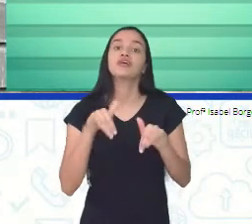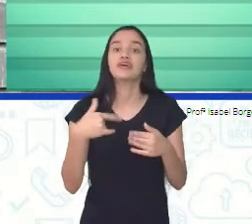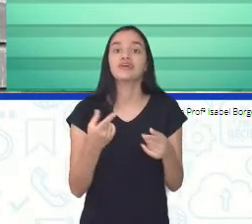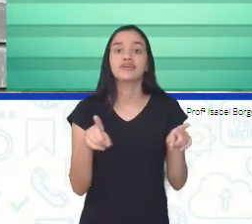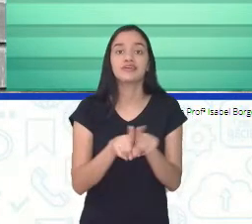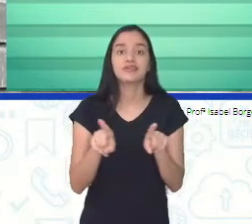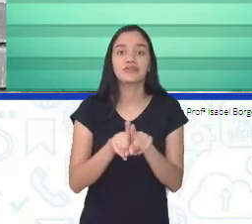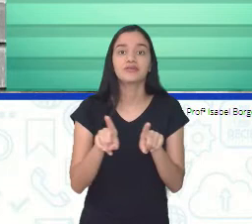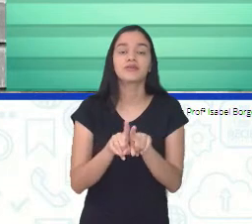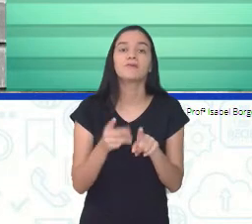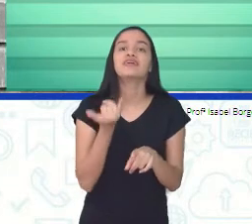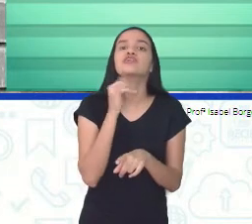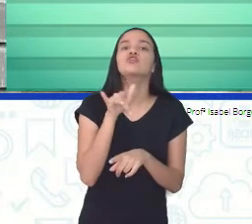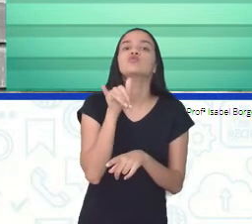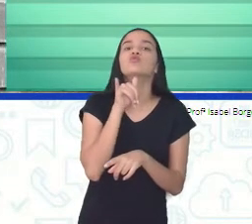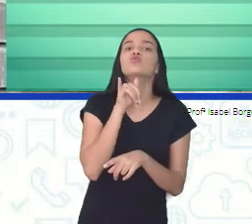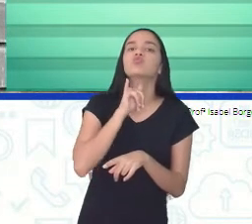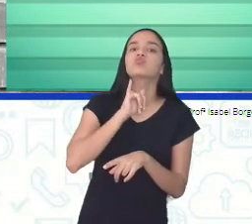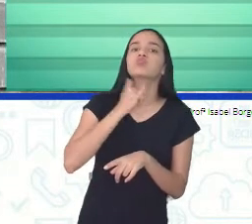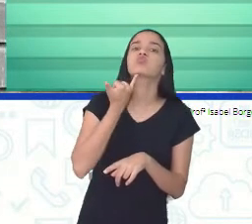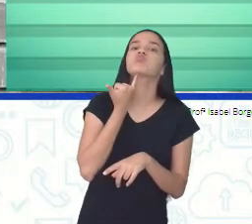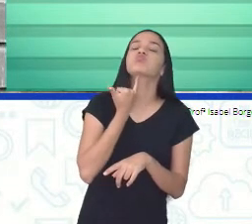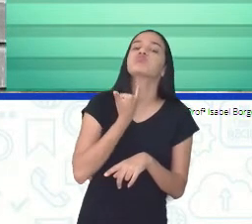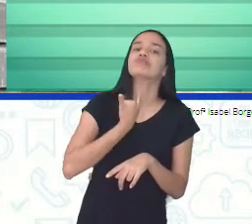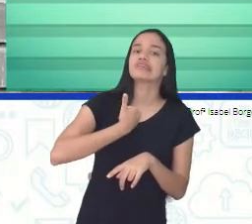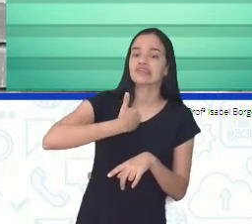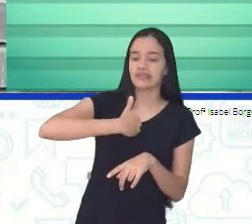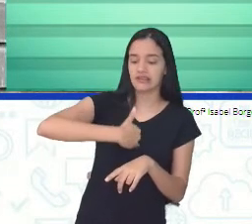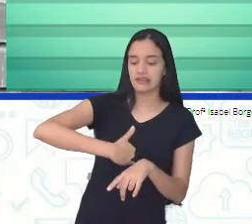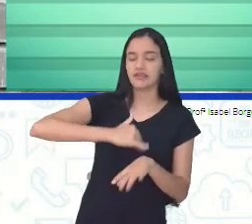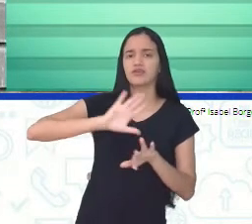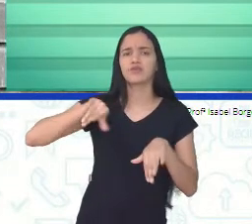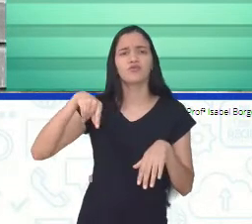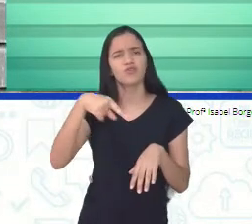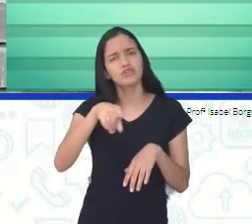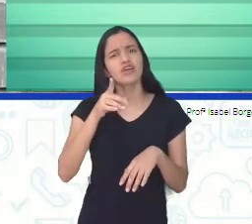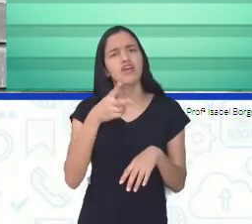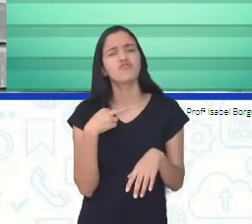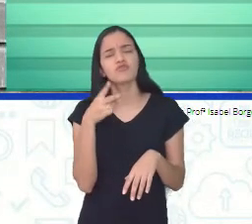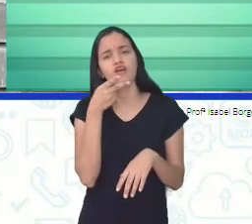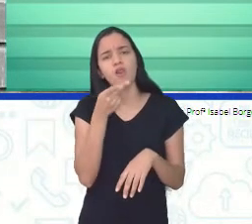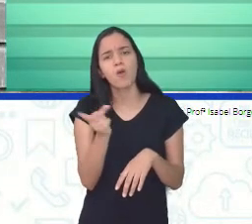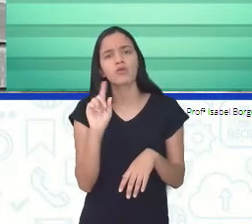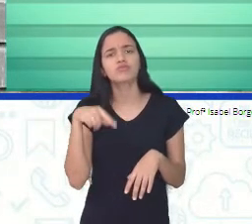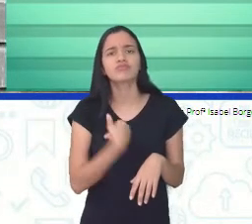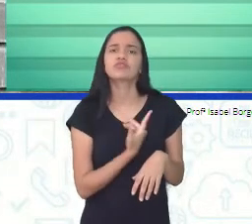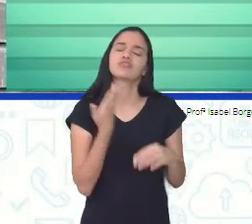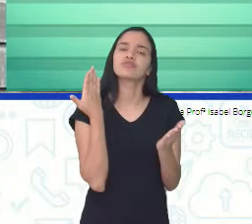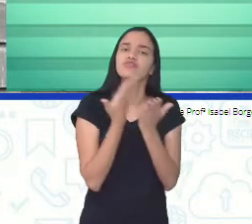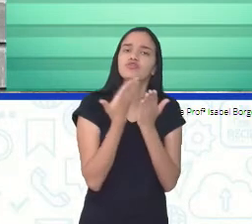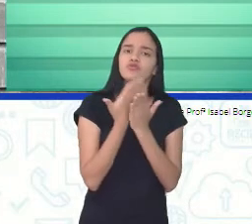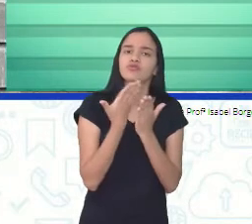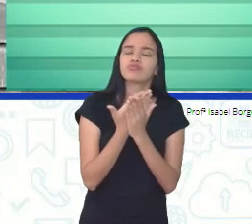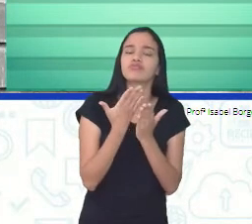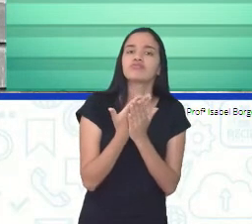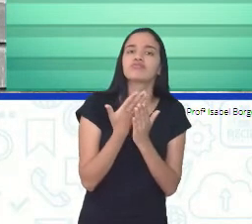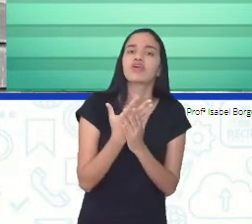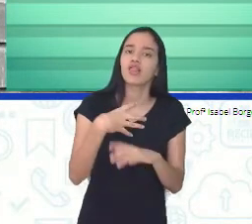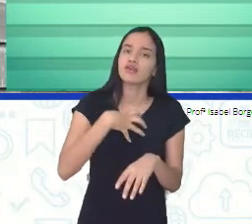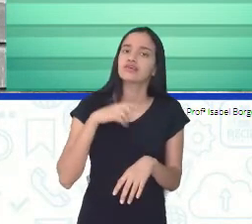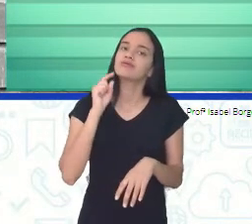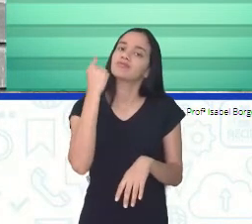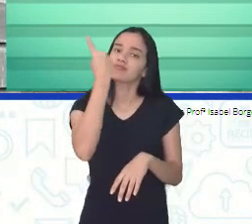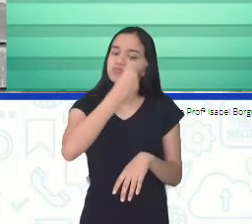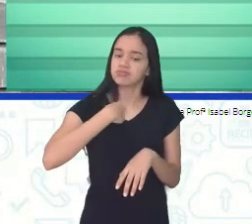aos nossos órgãos dos sentidos. Ô, professor, e você não disse que a gente estava estudando, não era o sistema sensorial? Apresentou que o